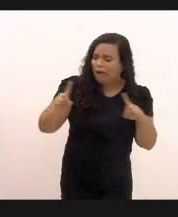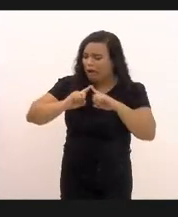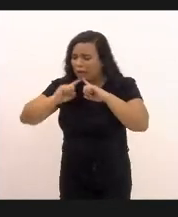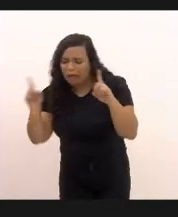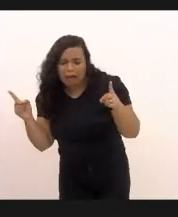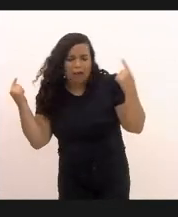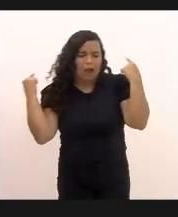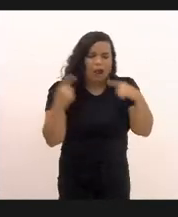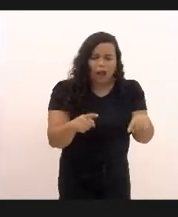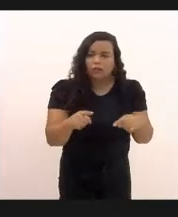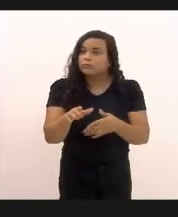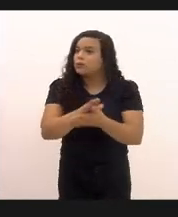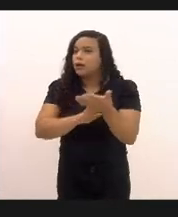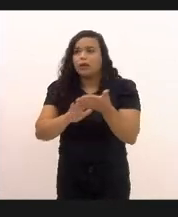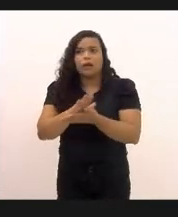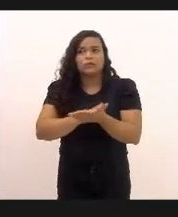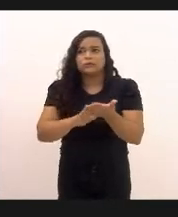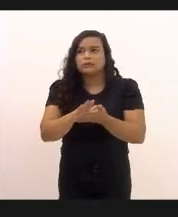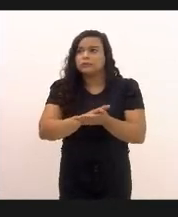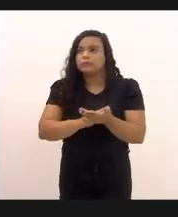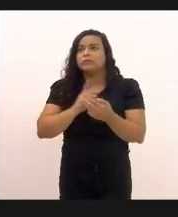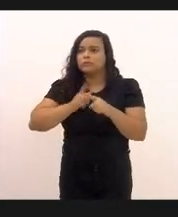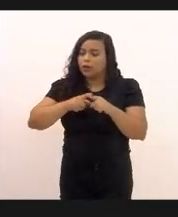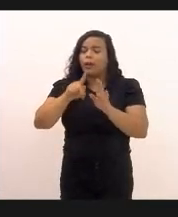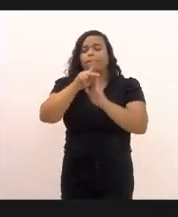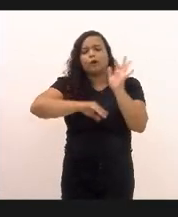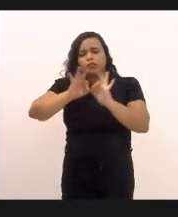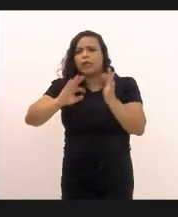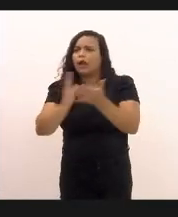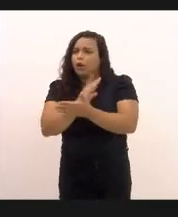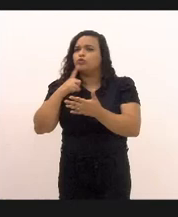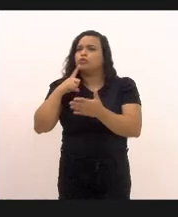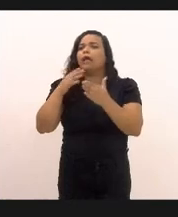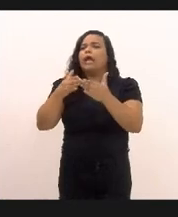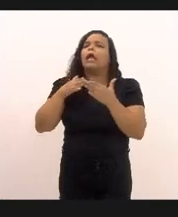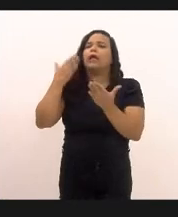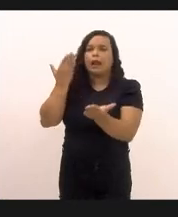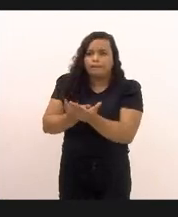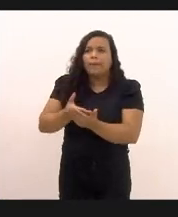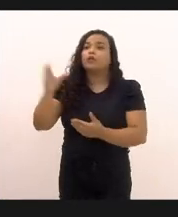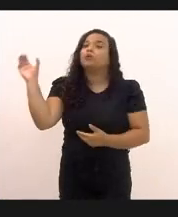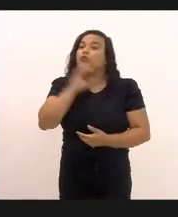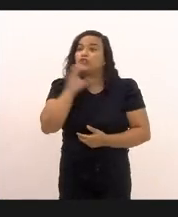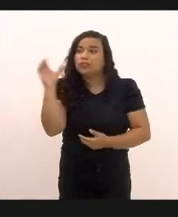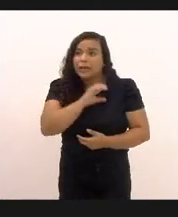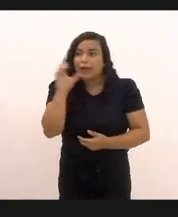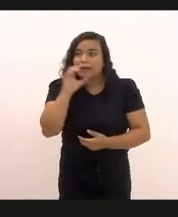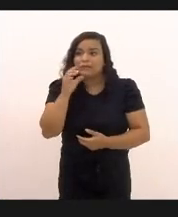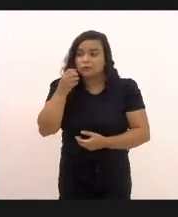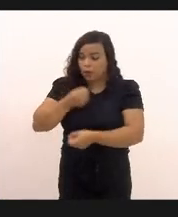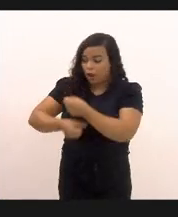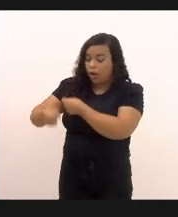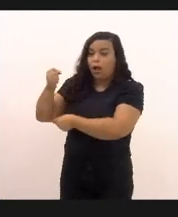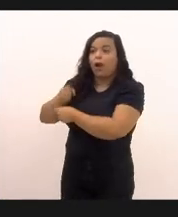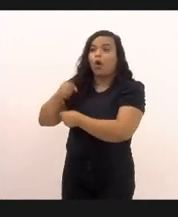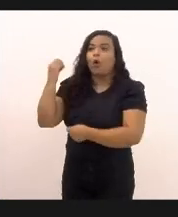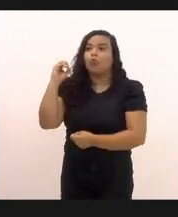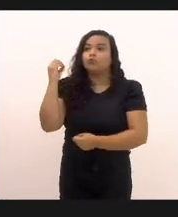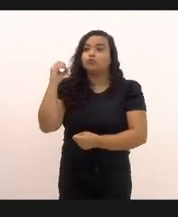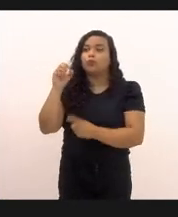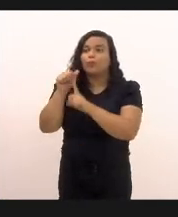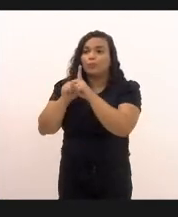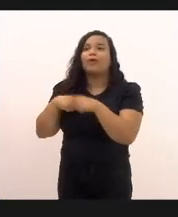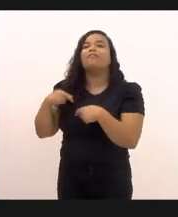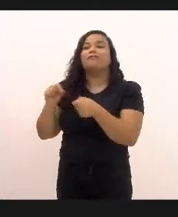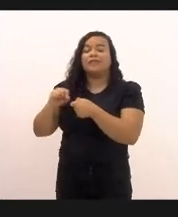diretora por ter projetos com requerimento de urgência feitos desde outubro do ano passado, que